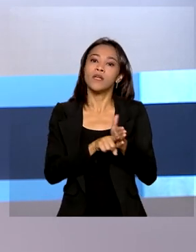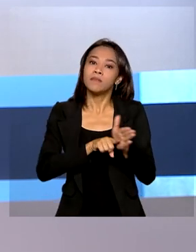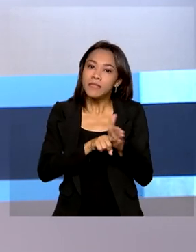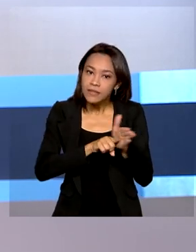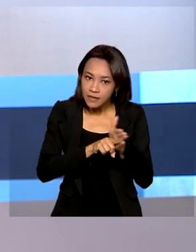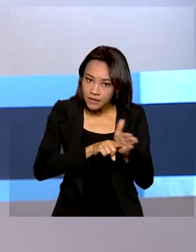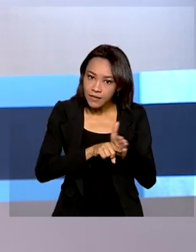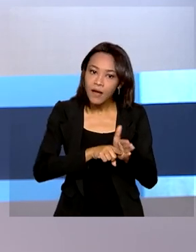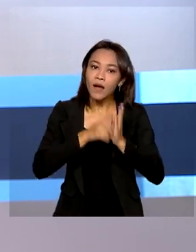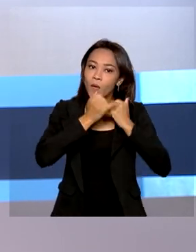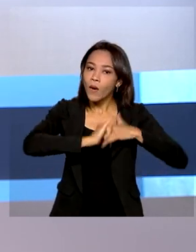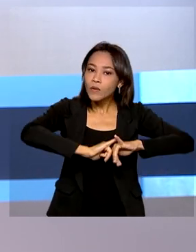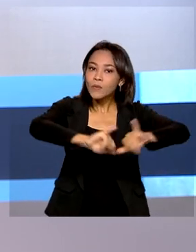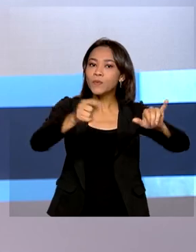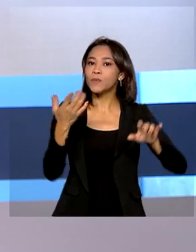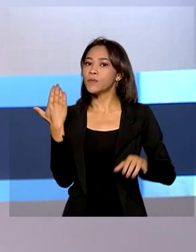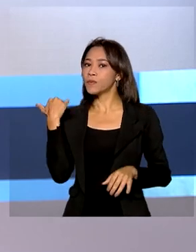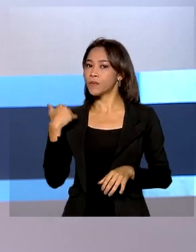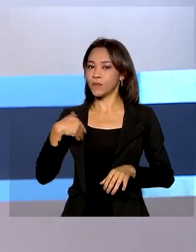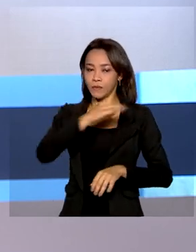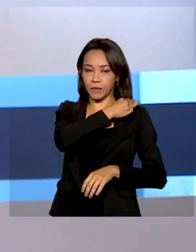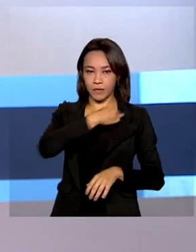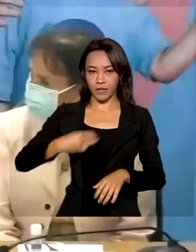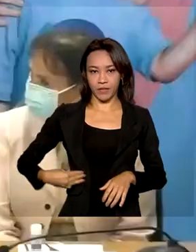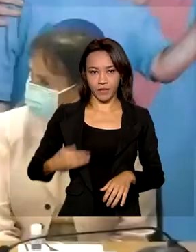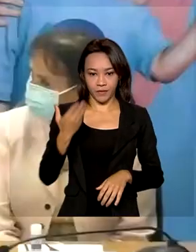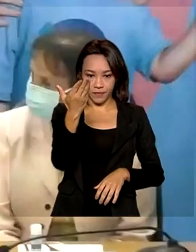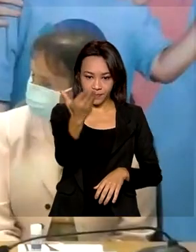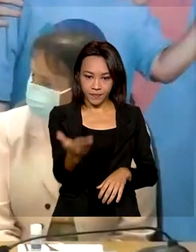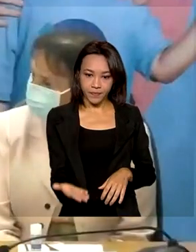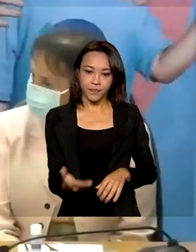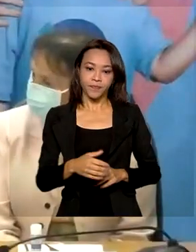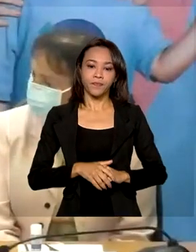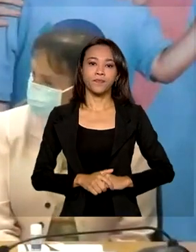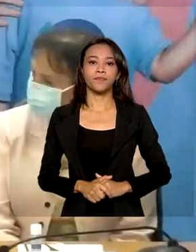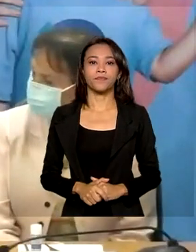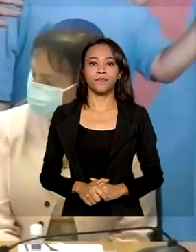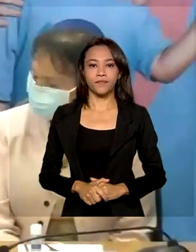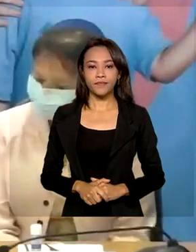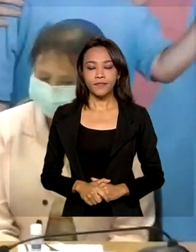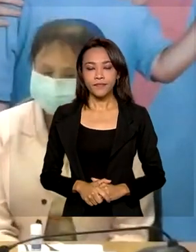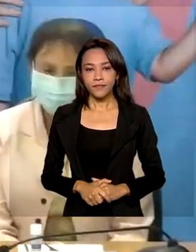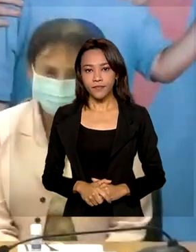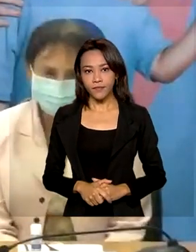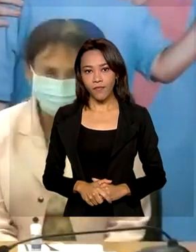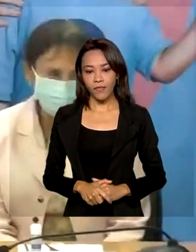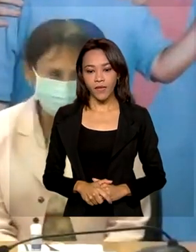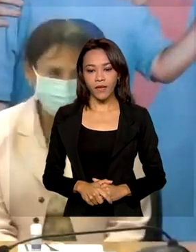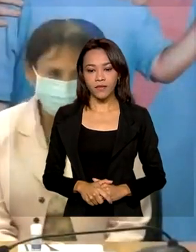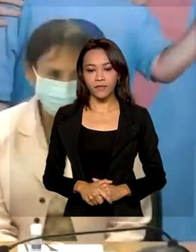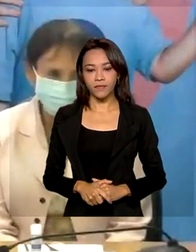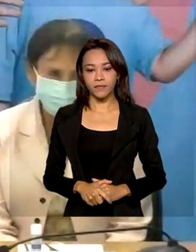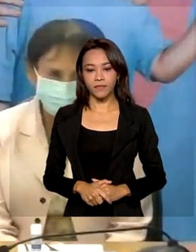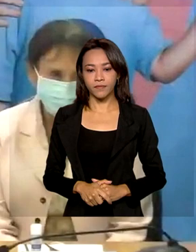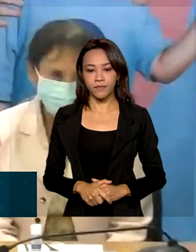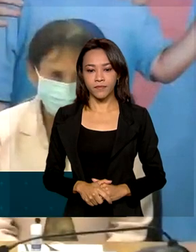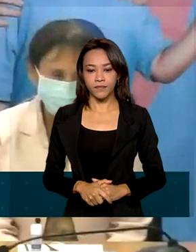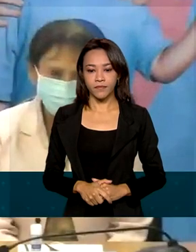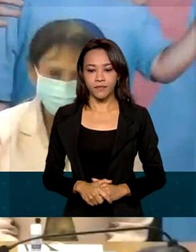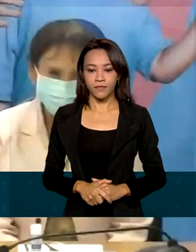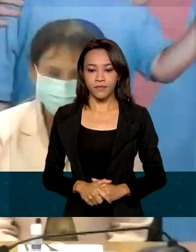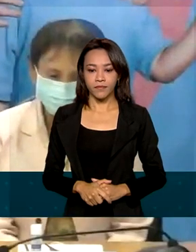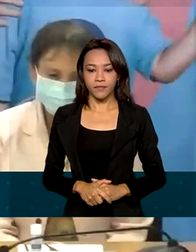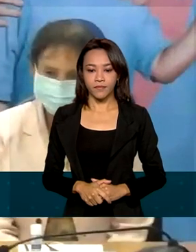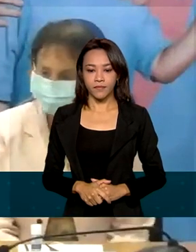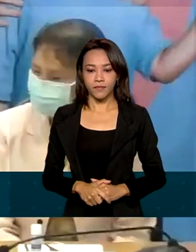O anúncio foi feito pelo ministro da Educação, Milton Ribeiro. Nós estamos propondo a vacinação de